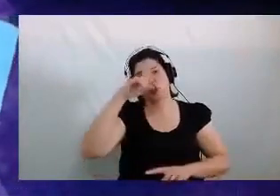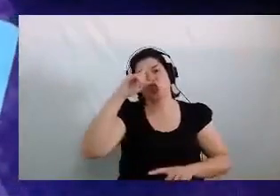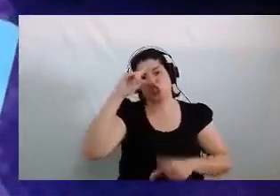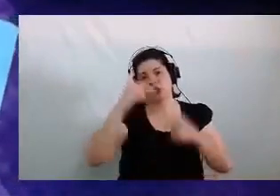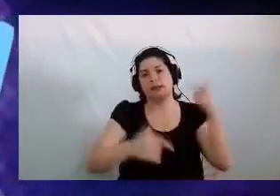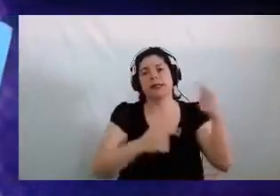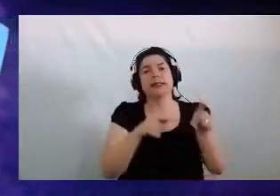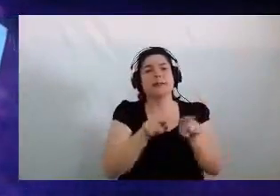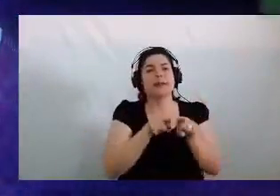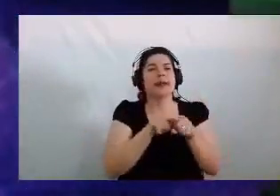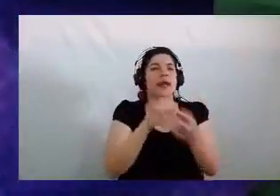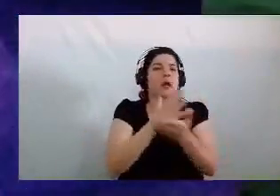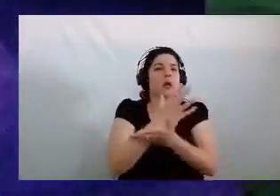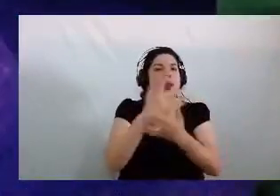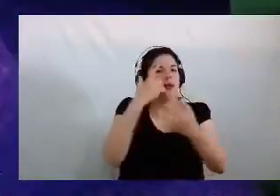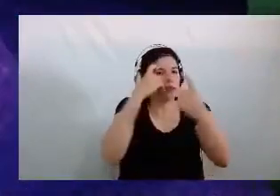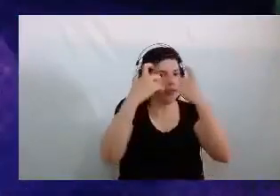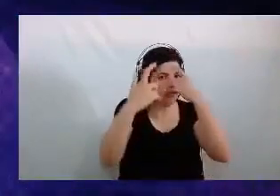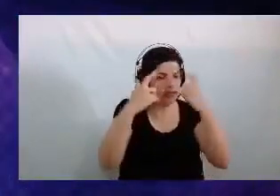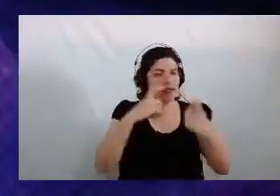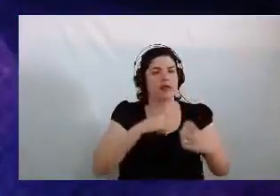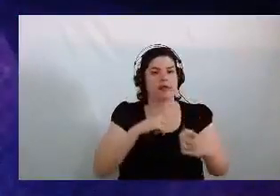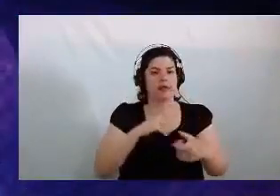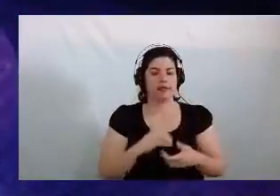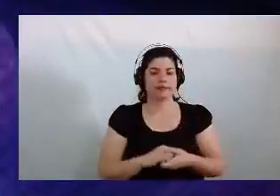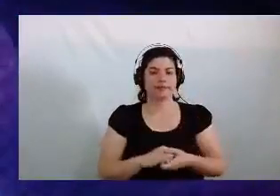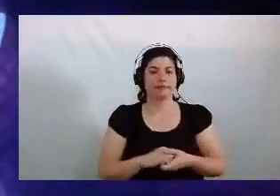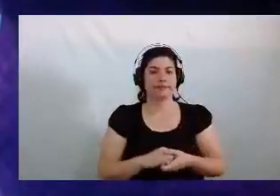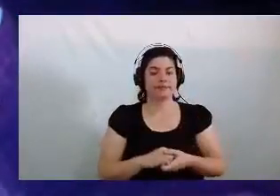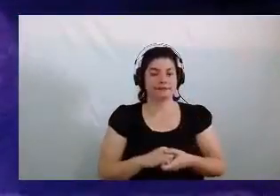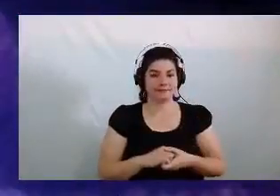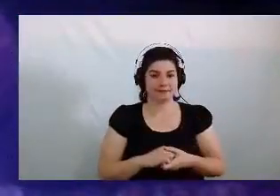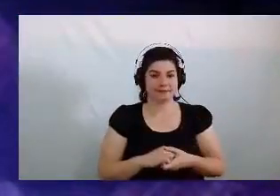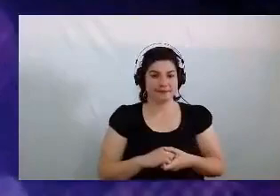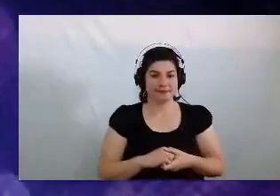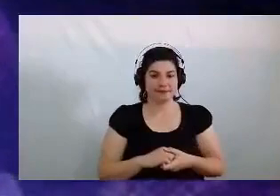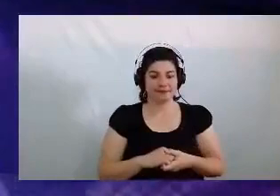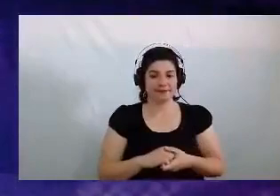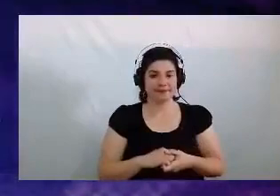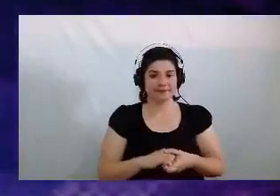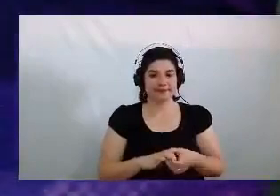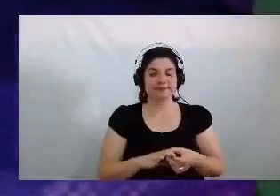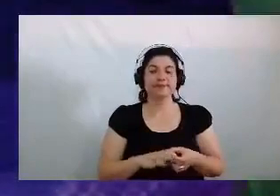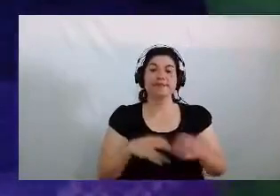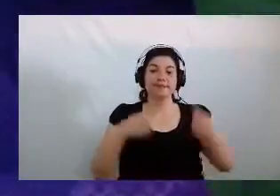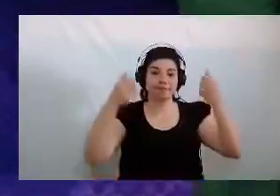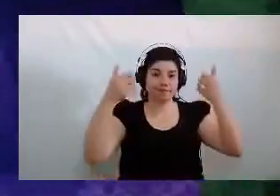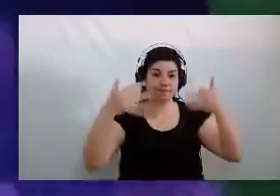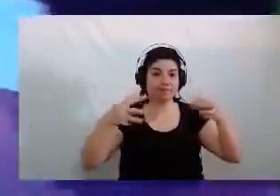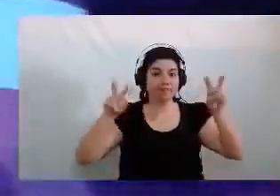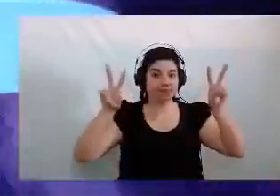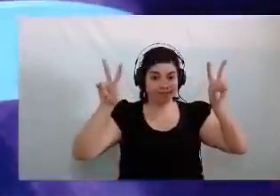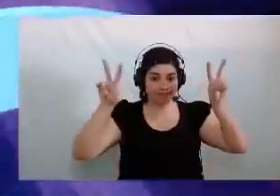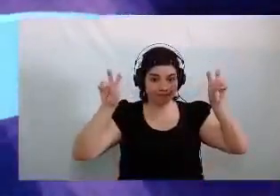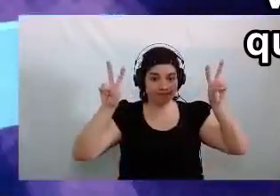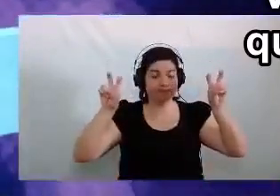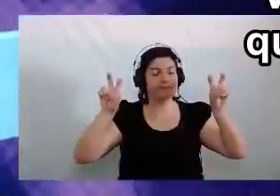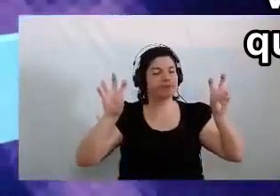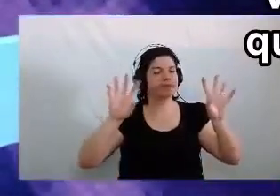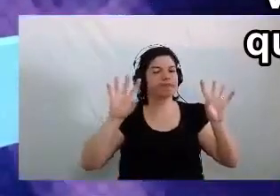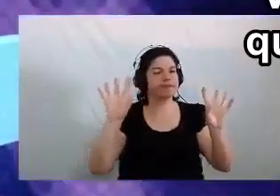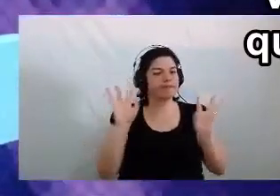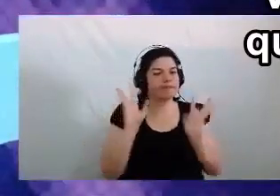à prática. Vamos lá. Vamos lá. Para a gente trazer um pouquinho desse tema, a gente vai falar uma breve